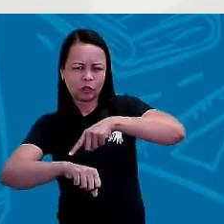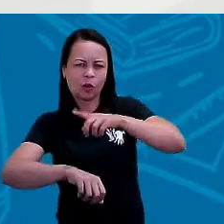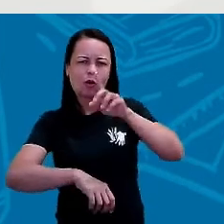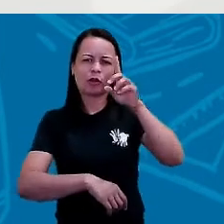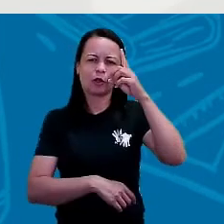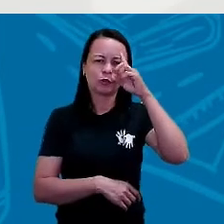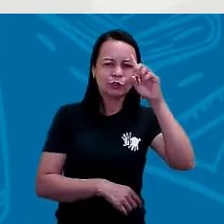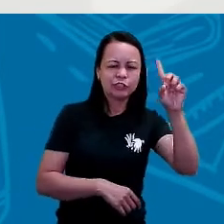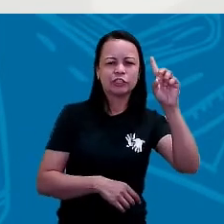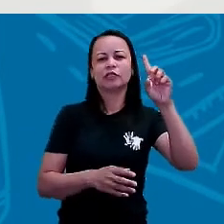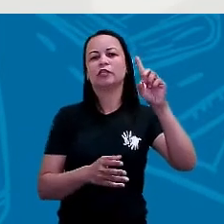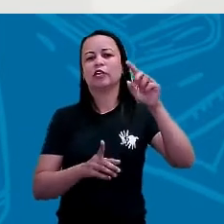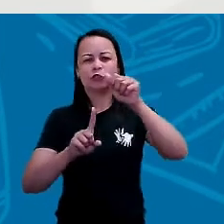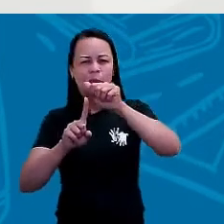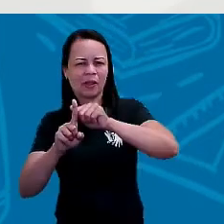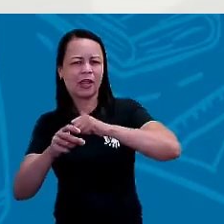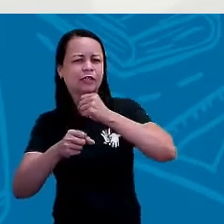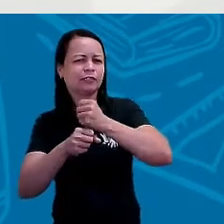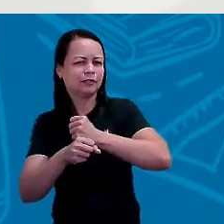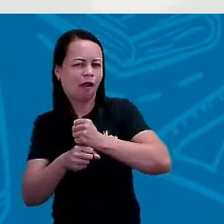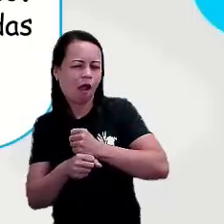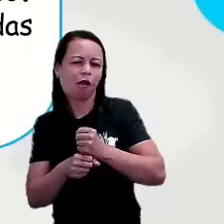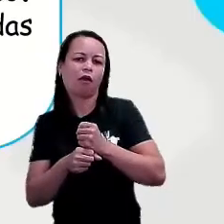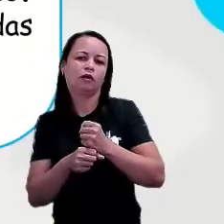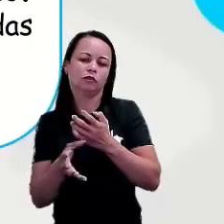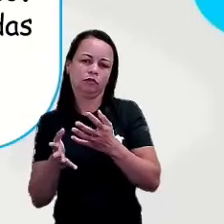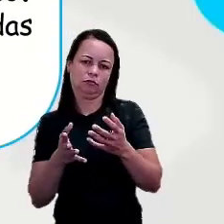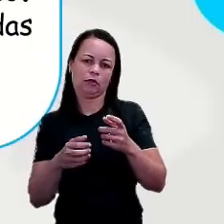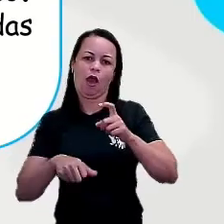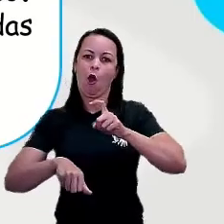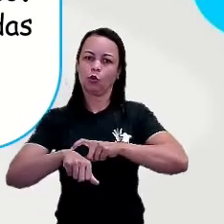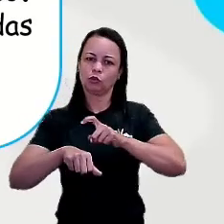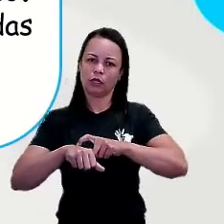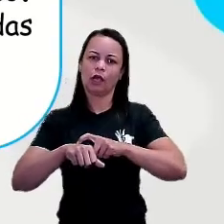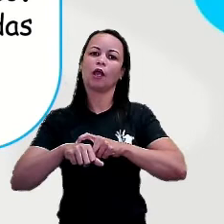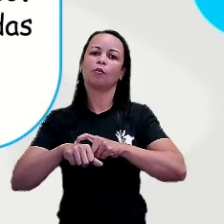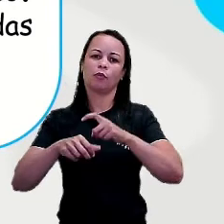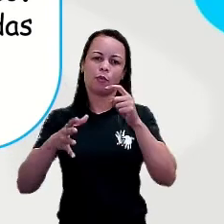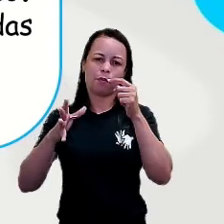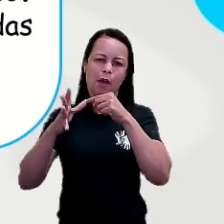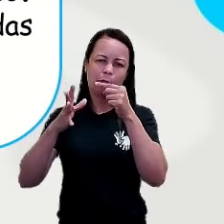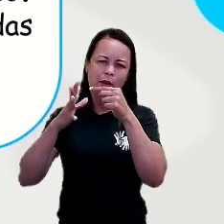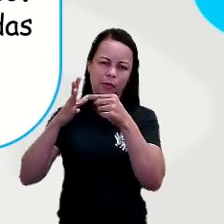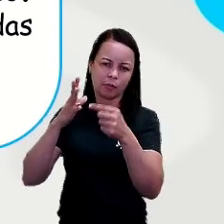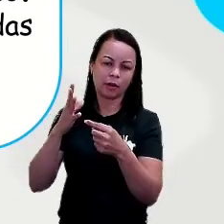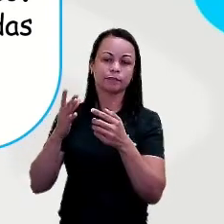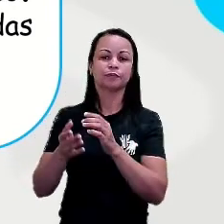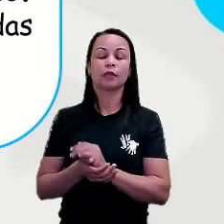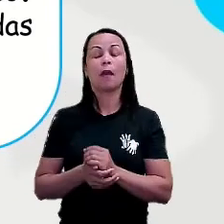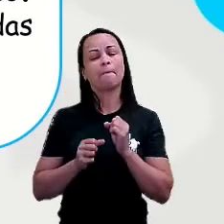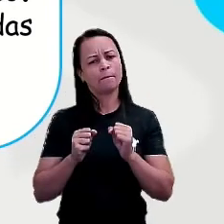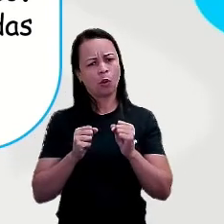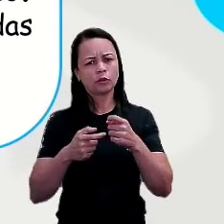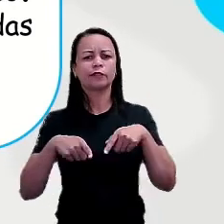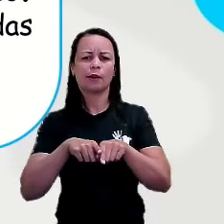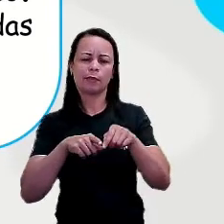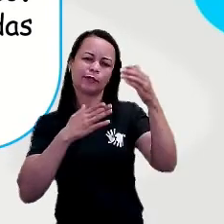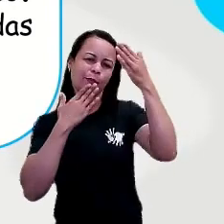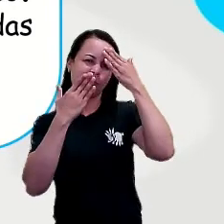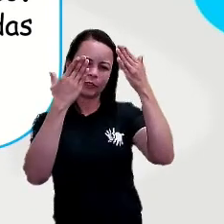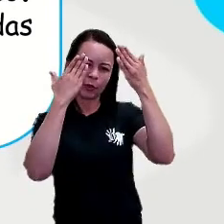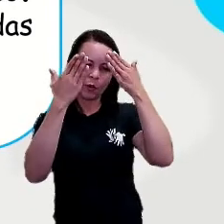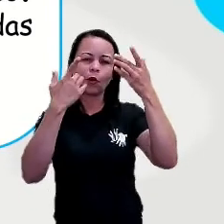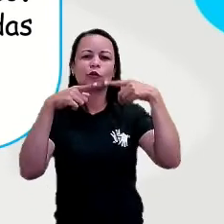dias, meses, anos, ou seja, ao tempo cronológico. Mas também pode ser um tempo psicológico, que é ligado